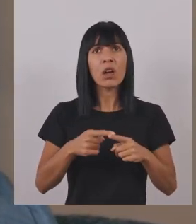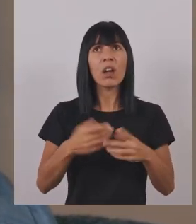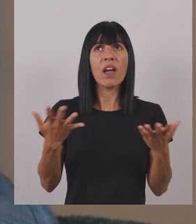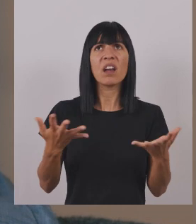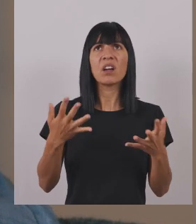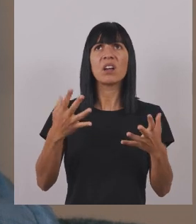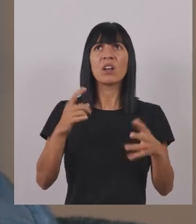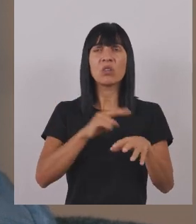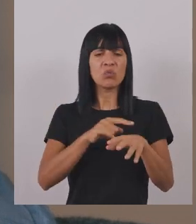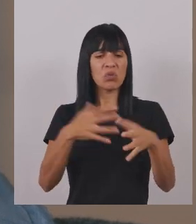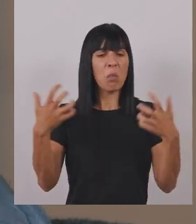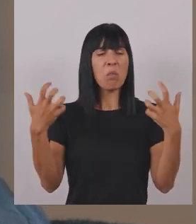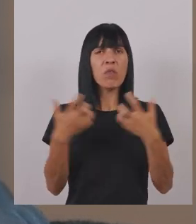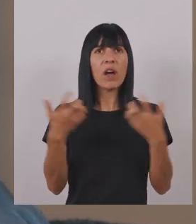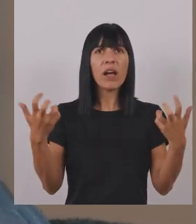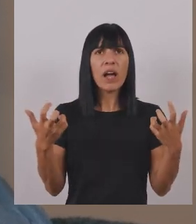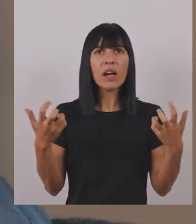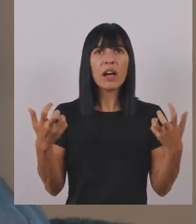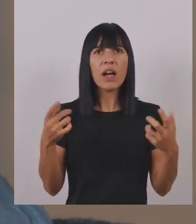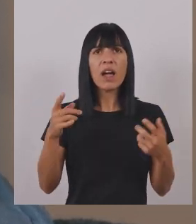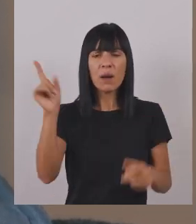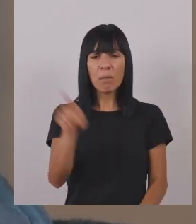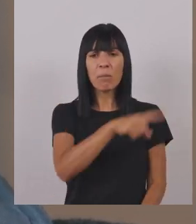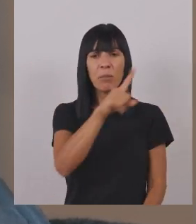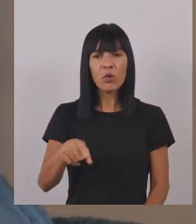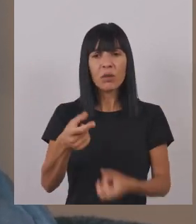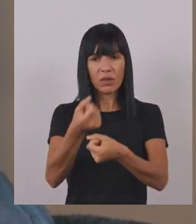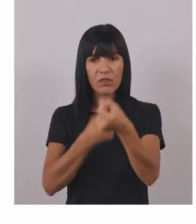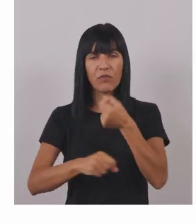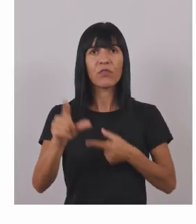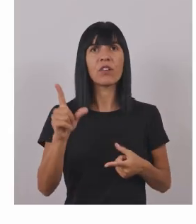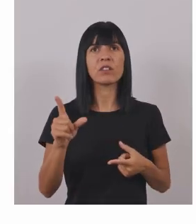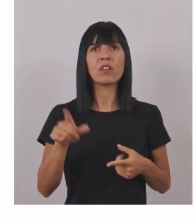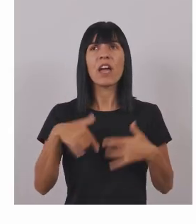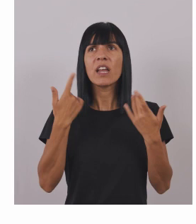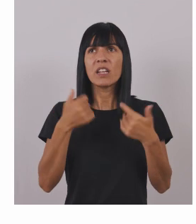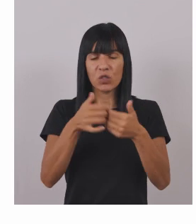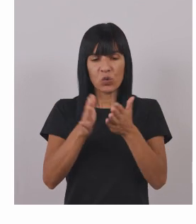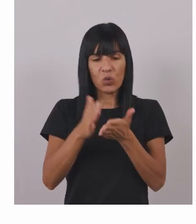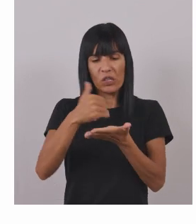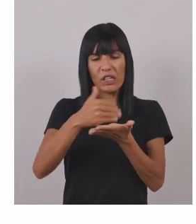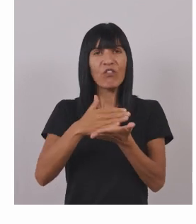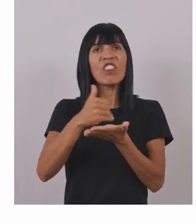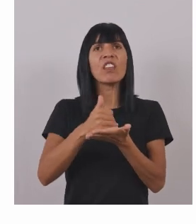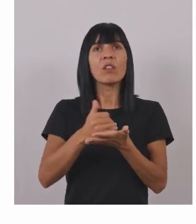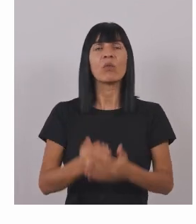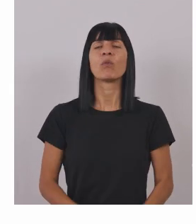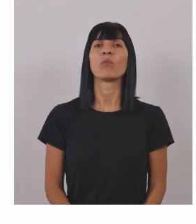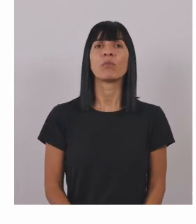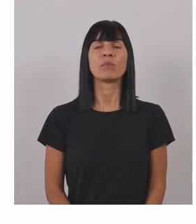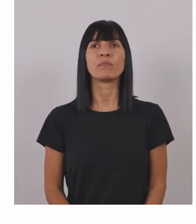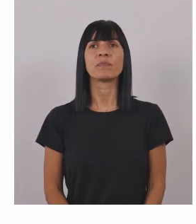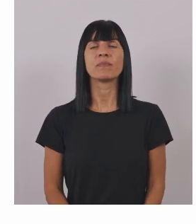sei se da guerra, quer dizer, era preciso, era racionado.